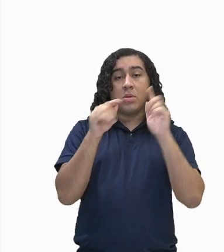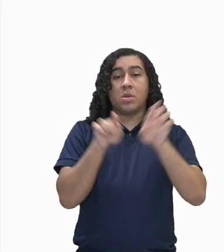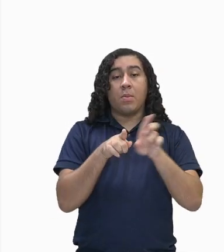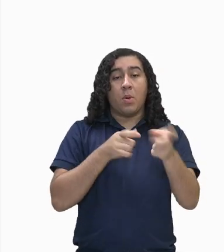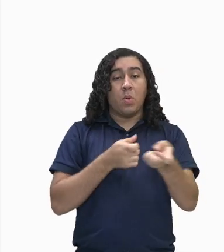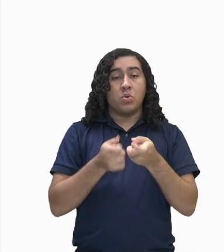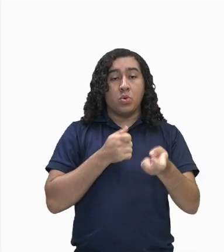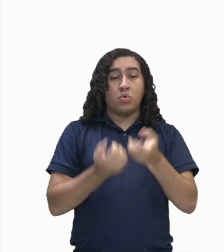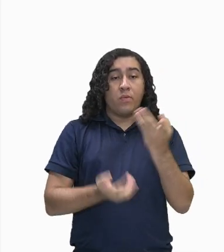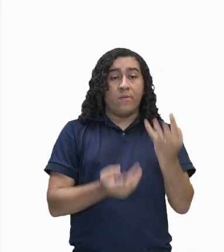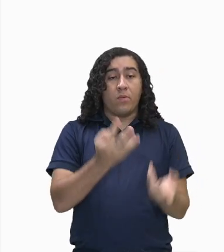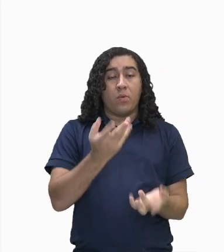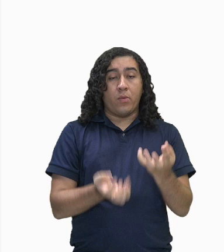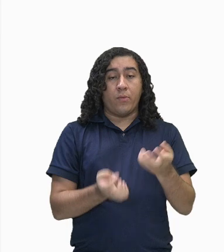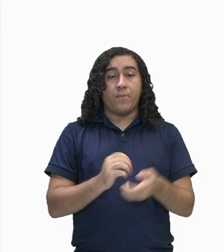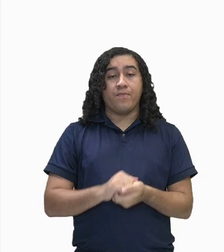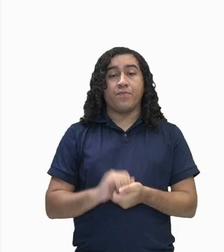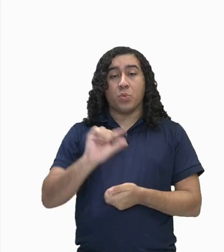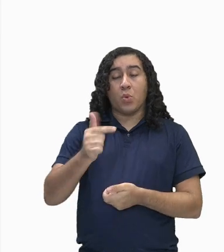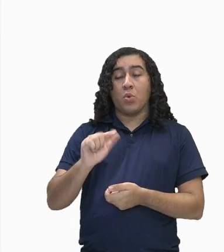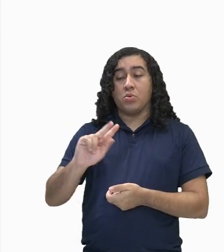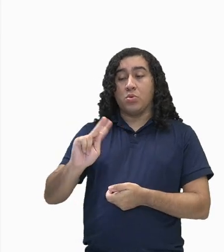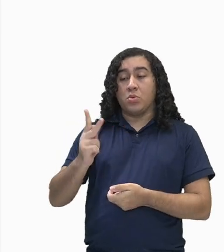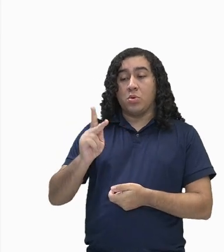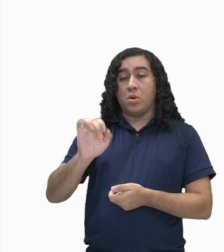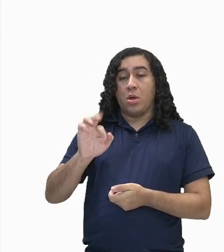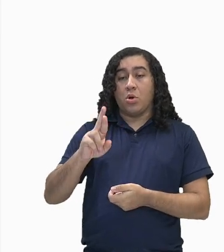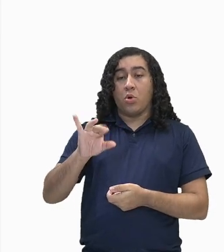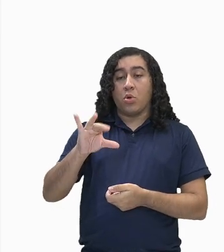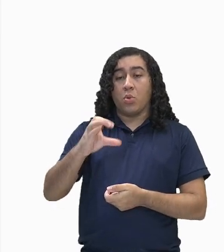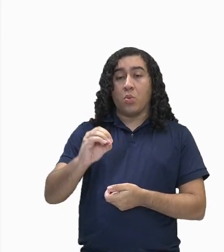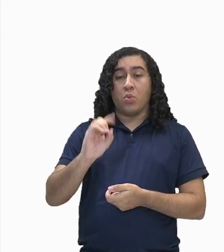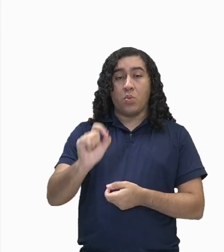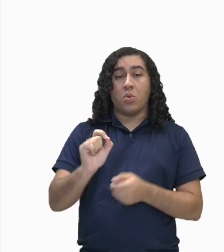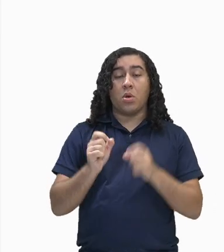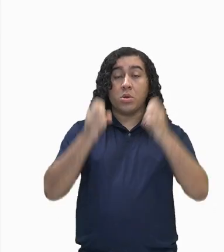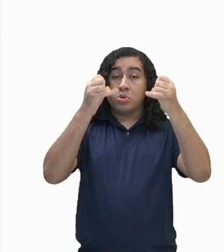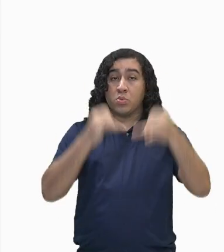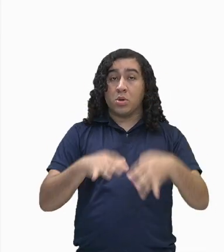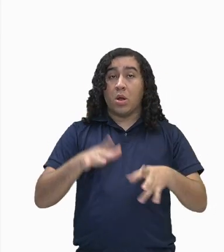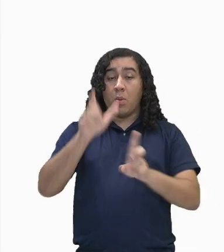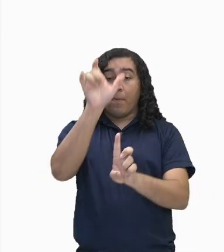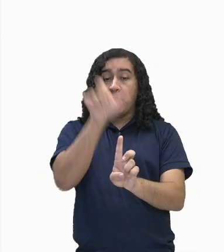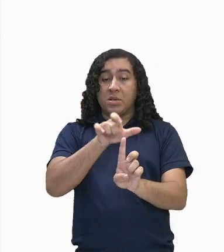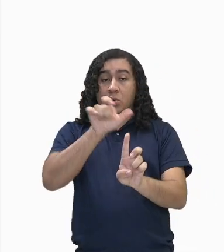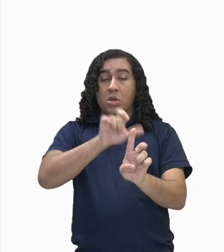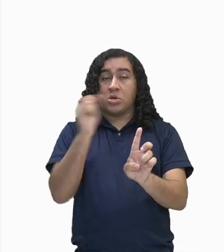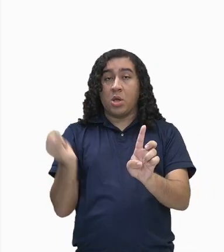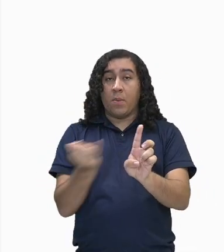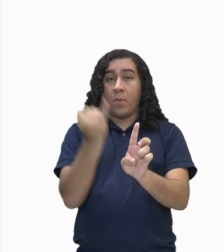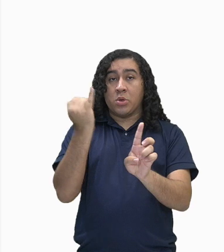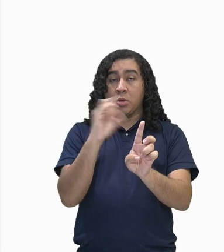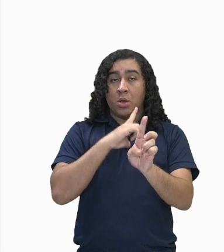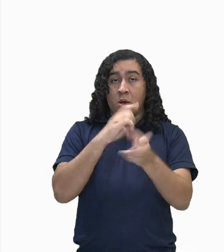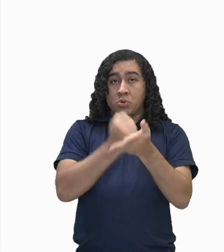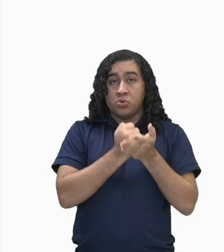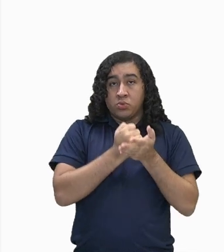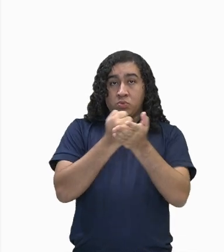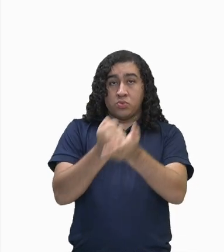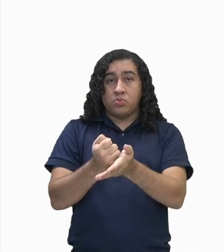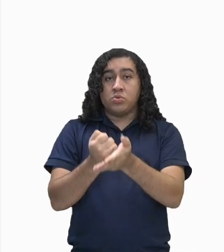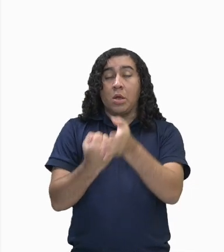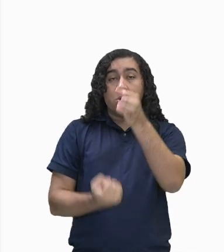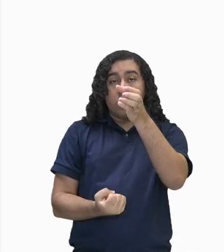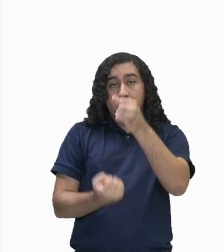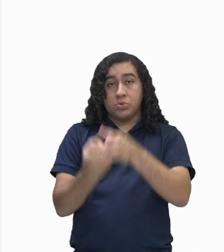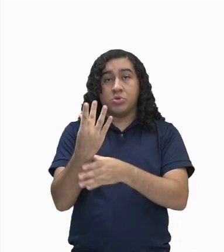dos metais. Já os heróicos, eles vão contar a história de personagens importantes que ajudaram a fundar e